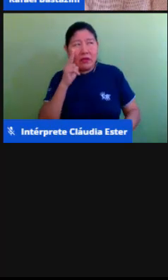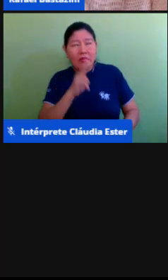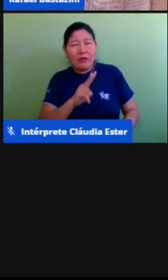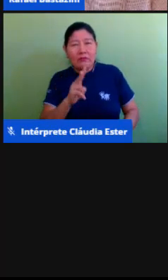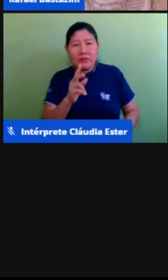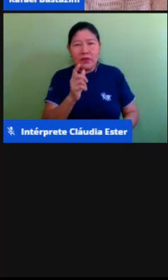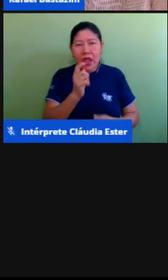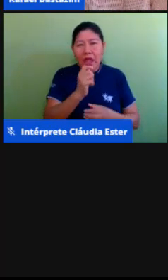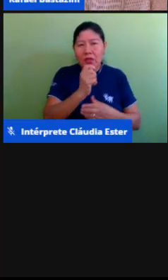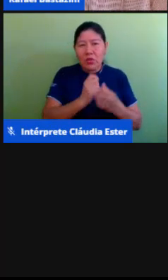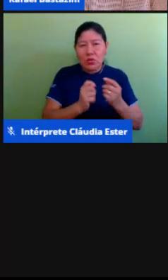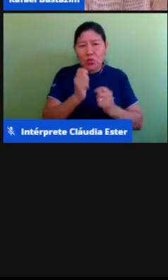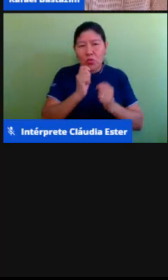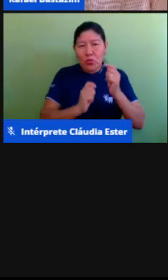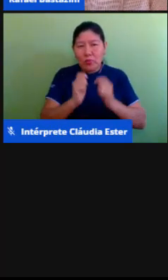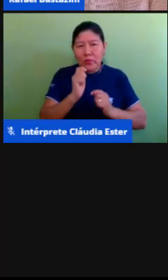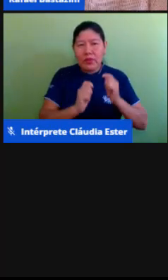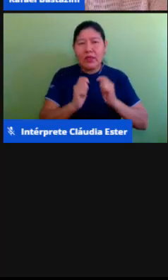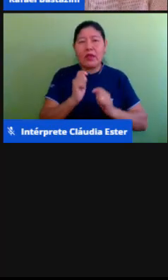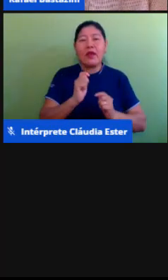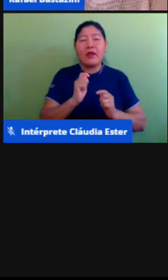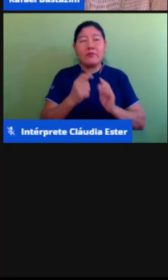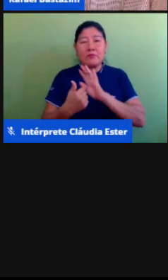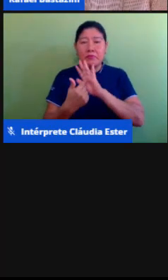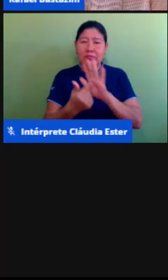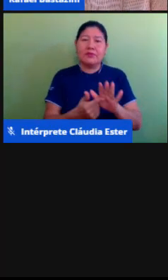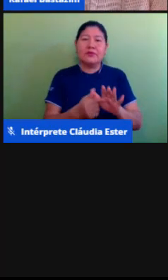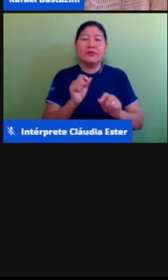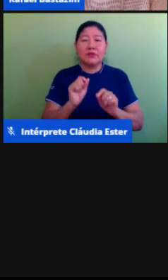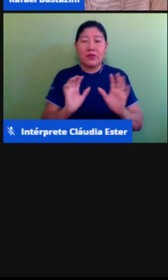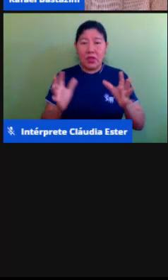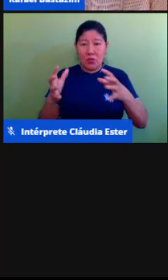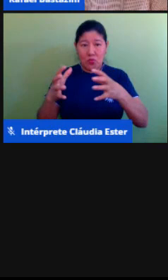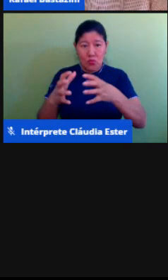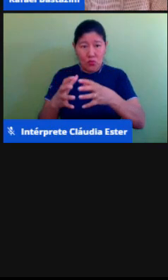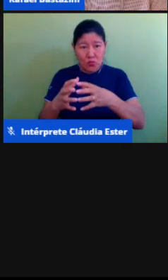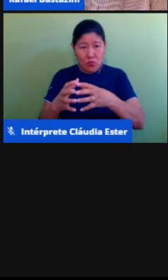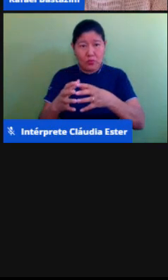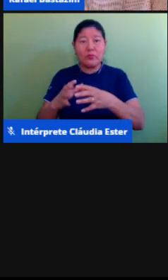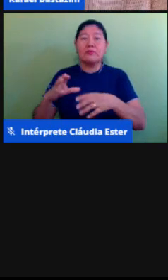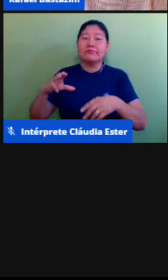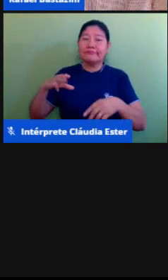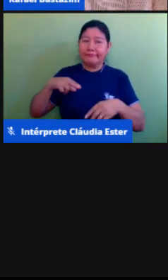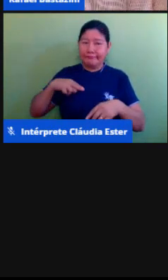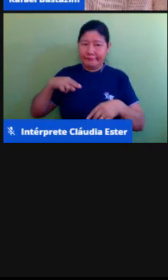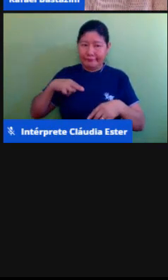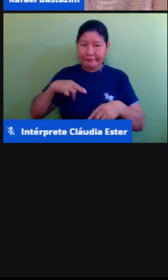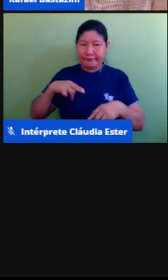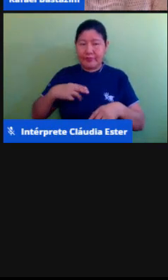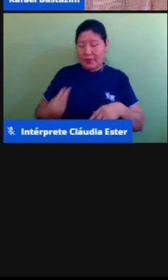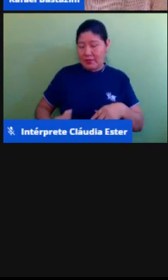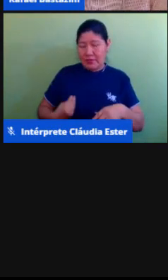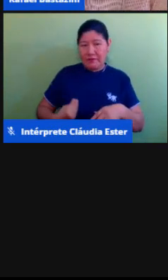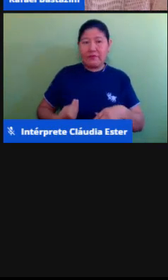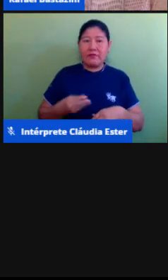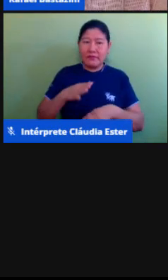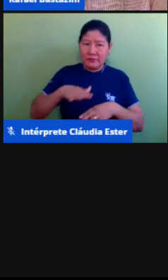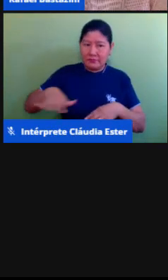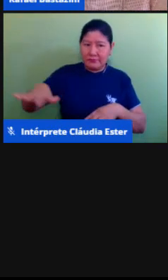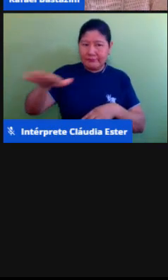socioeconômicos mostram que é uma parcela mais rica da população que vive ali. A